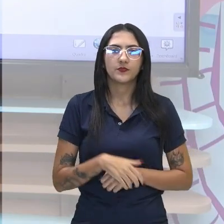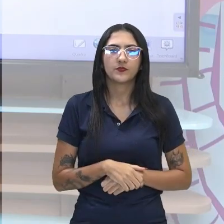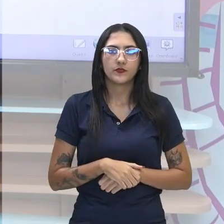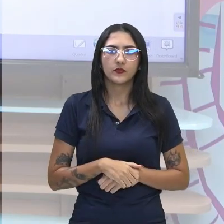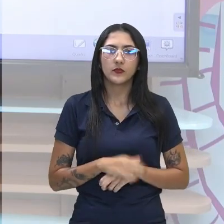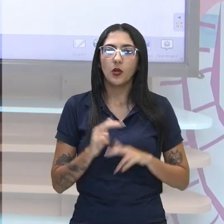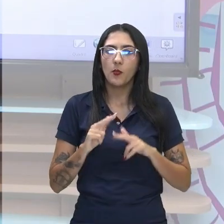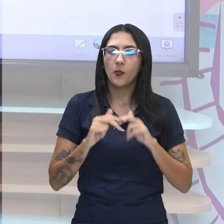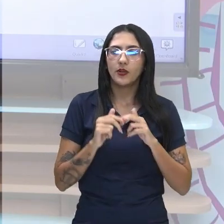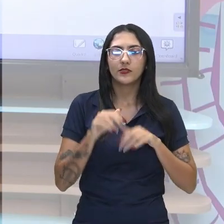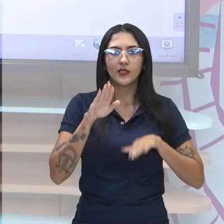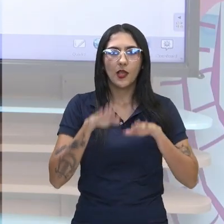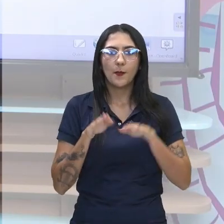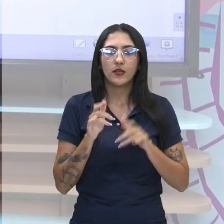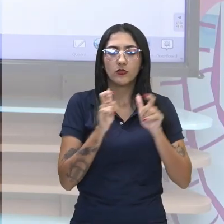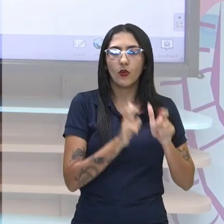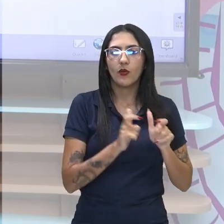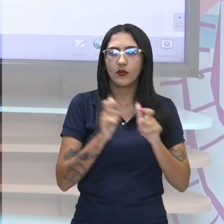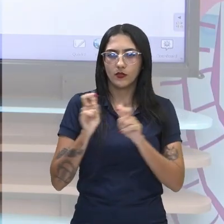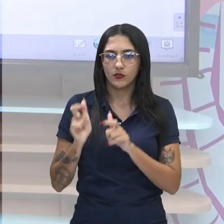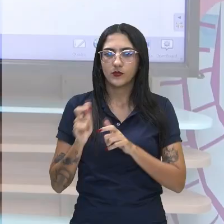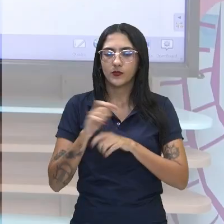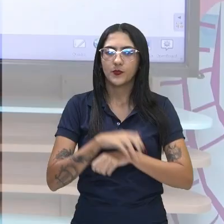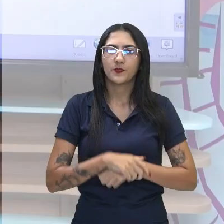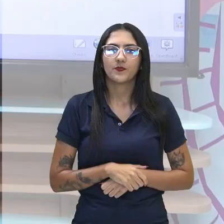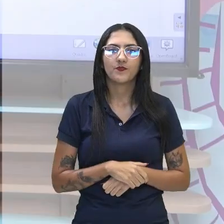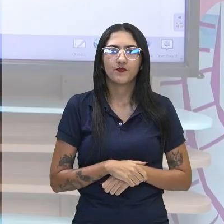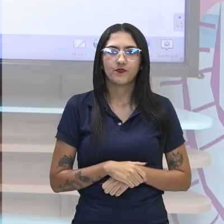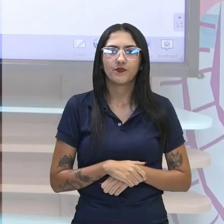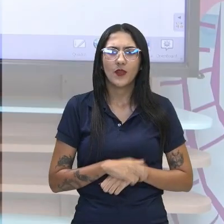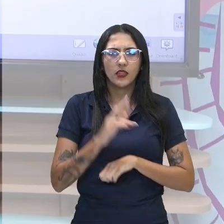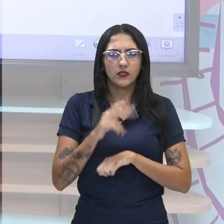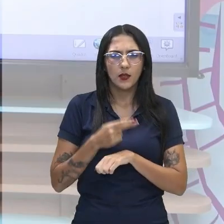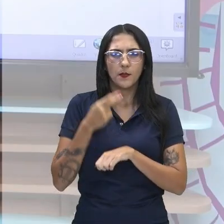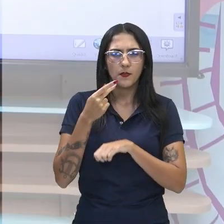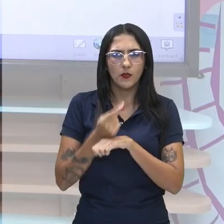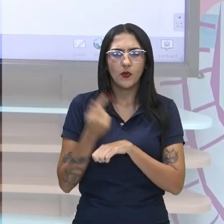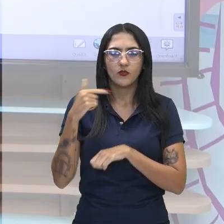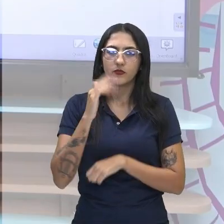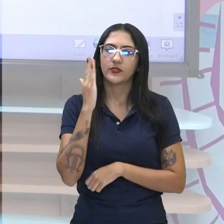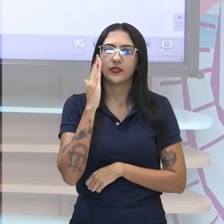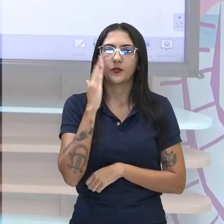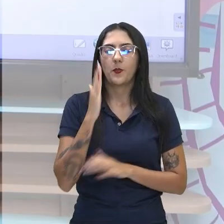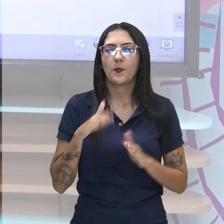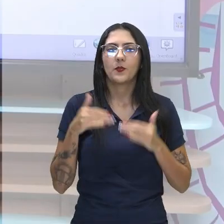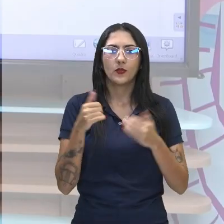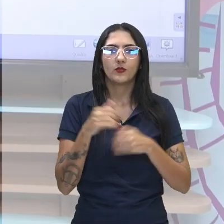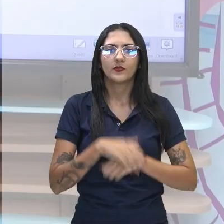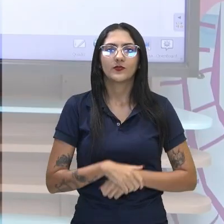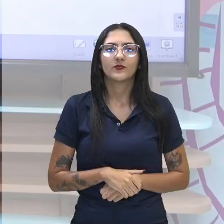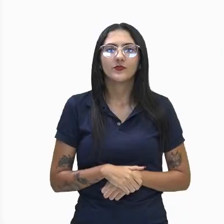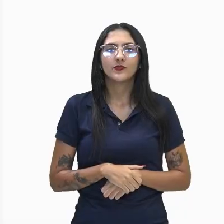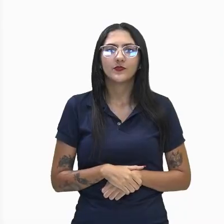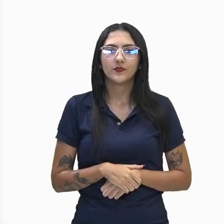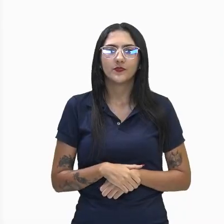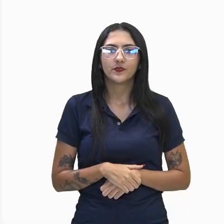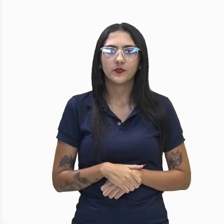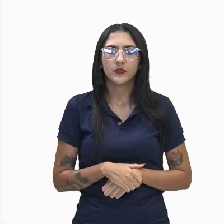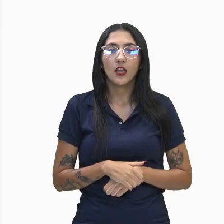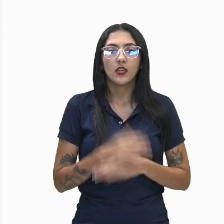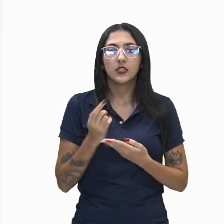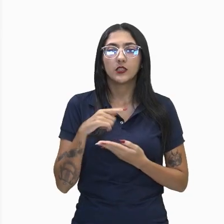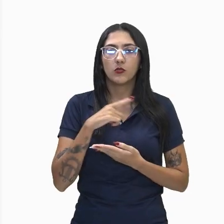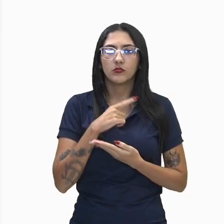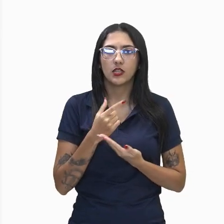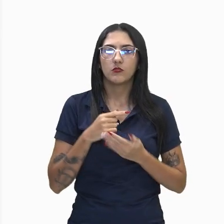do seu ponto de referência também. Mais à frente a gente vai entendendo. Então, nós temos aí o movimento de rotação e os